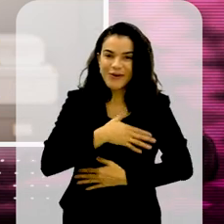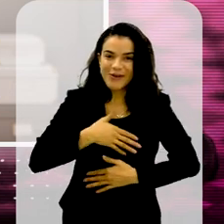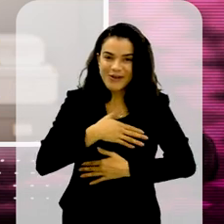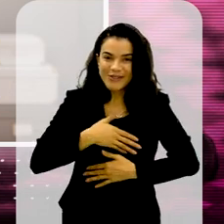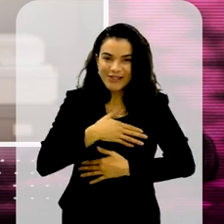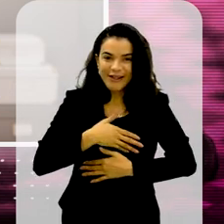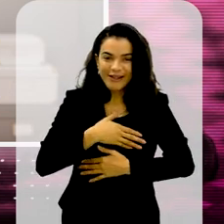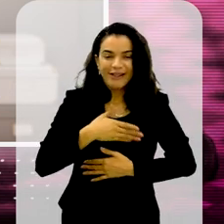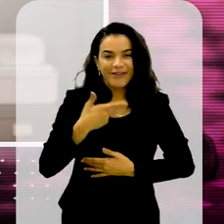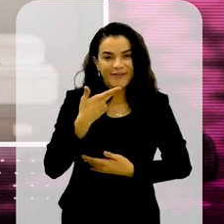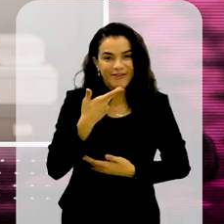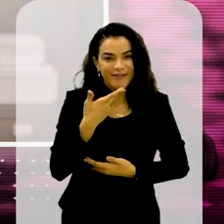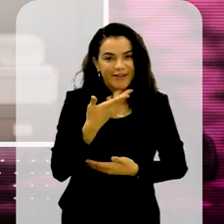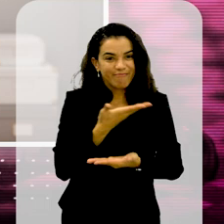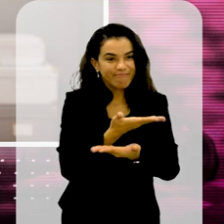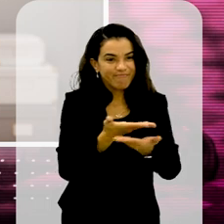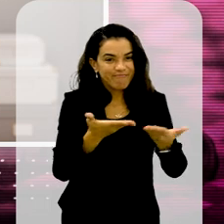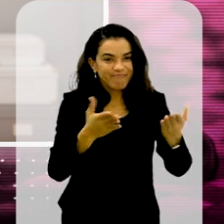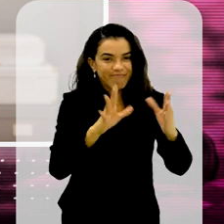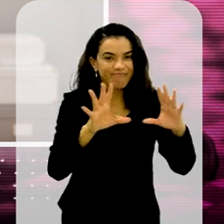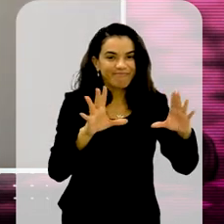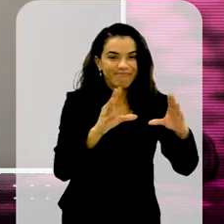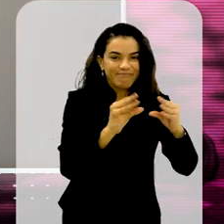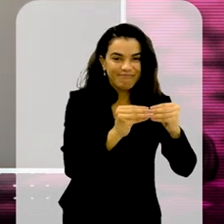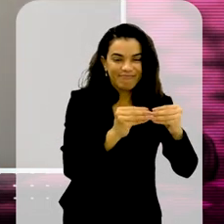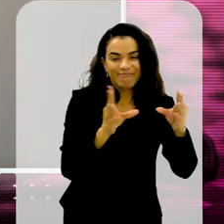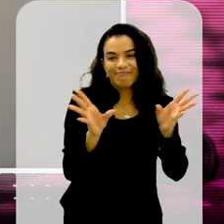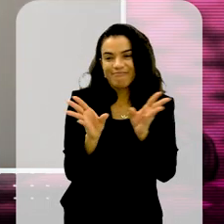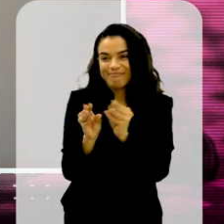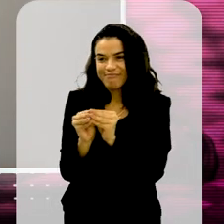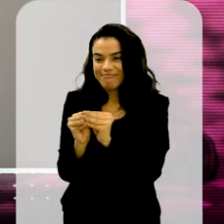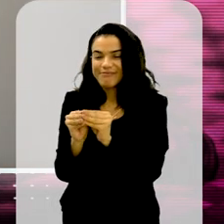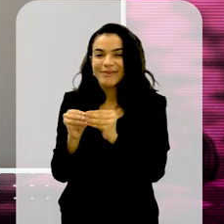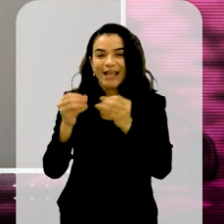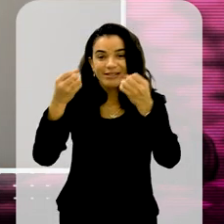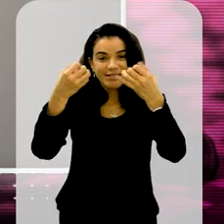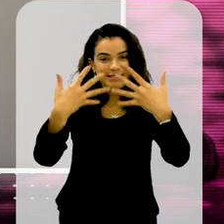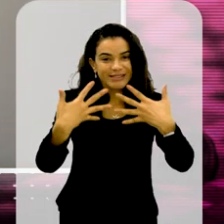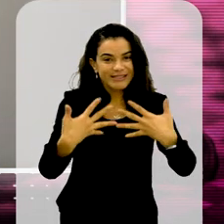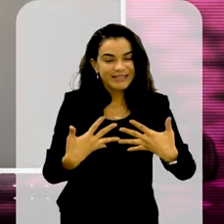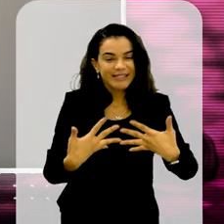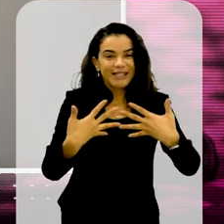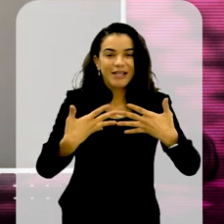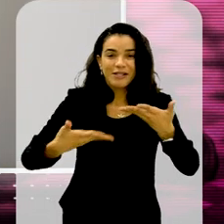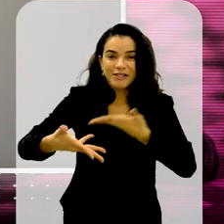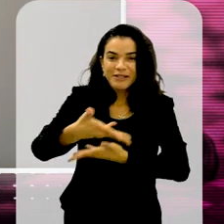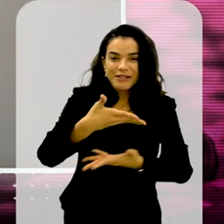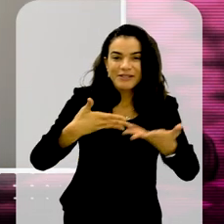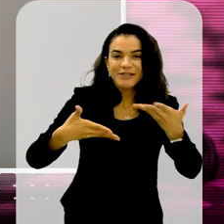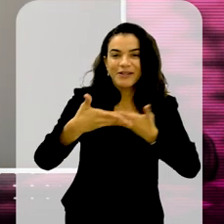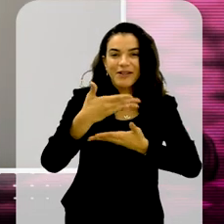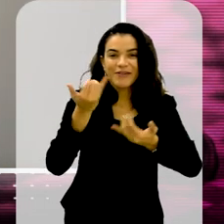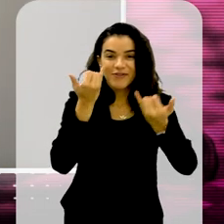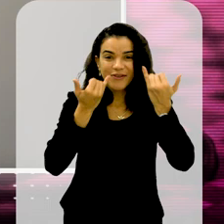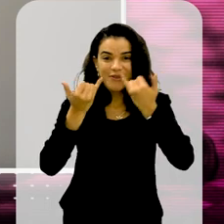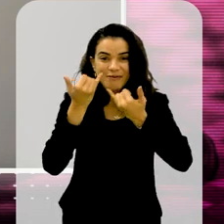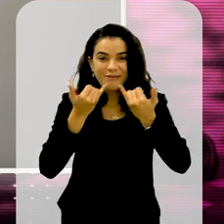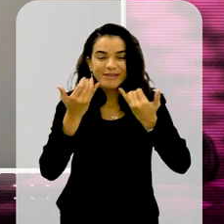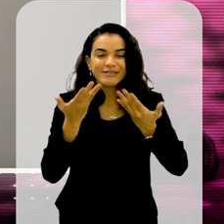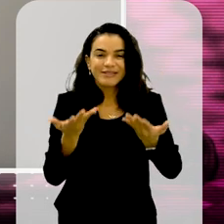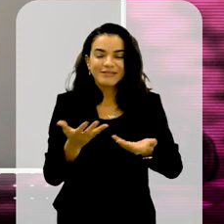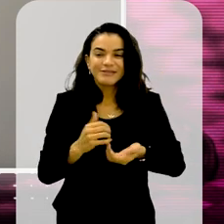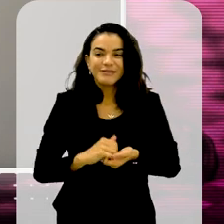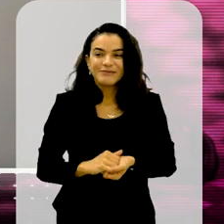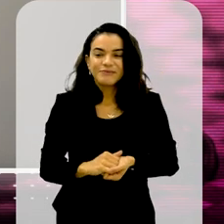programa. Gostaria de deixar a palavra com vocês, mais uma vez agradecer a disponibilidade e os esclarecimentos e as trocas de informações